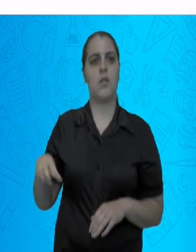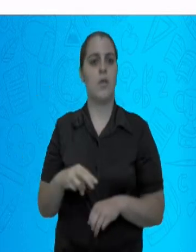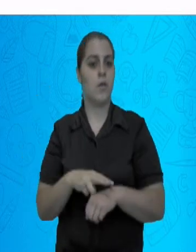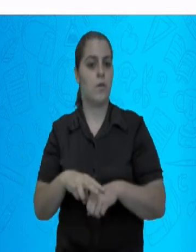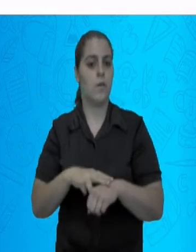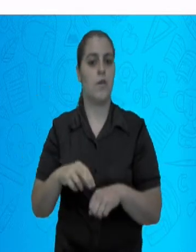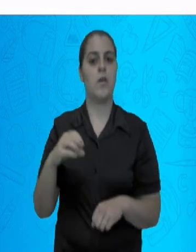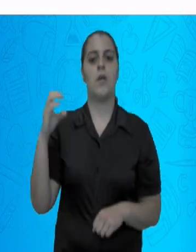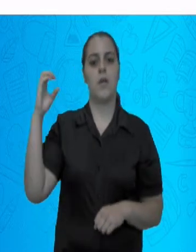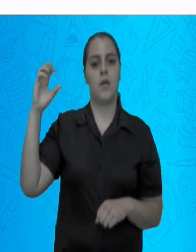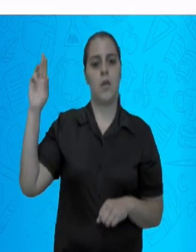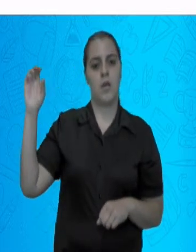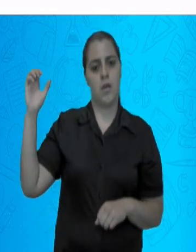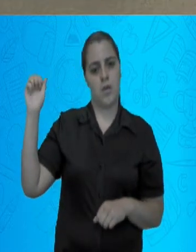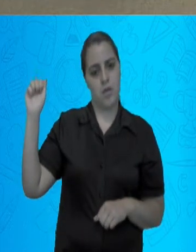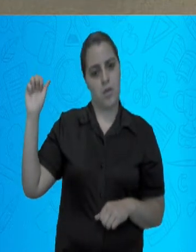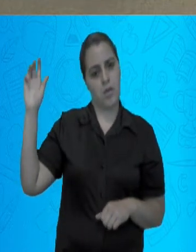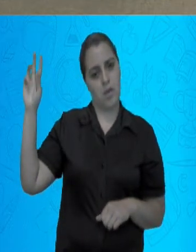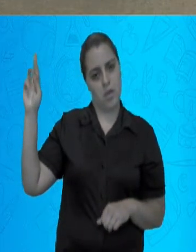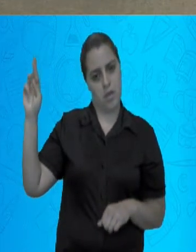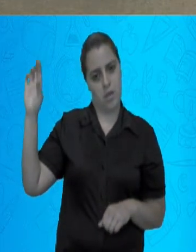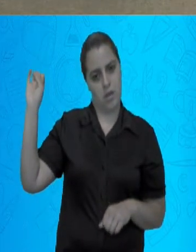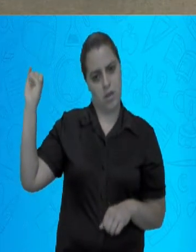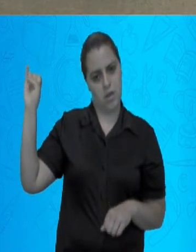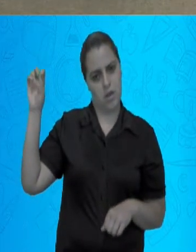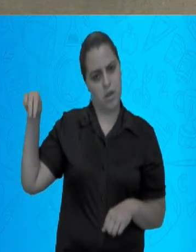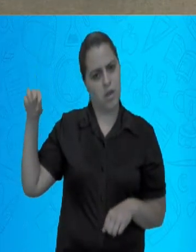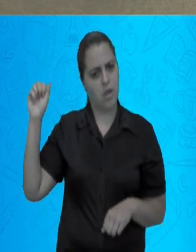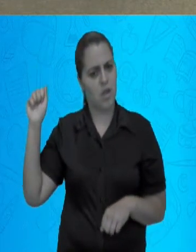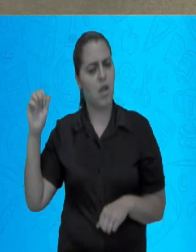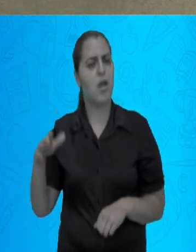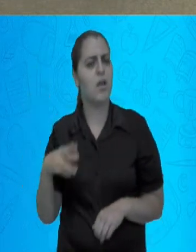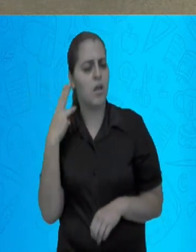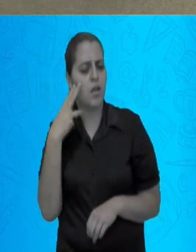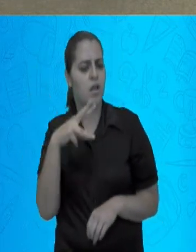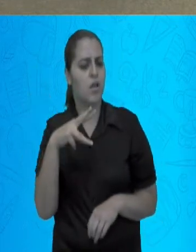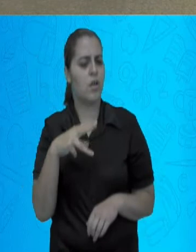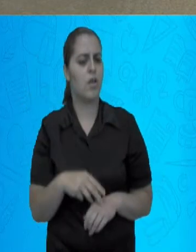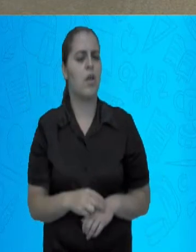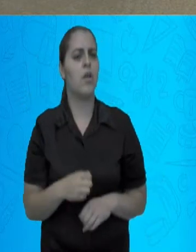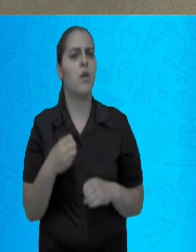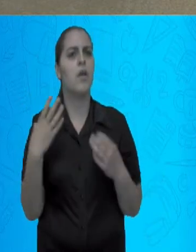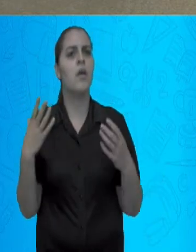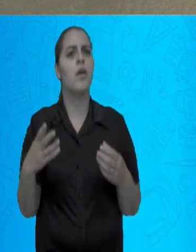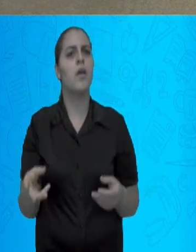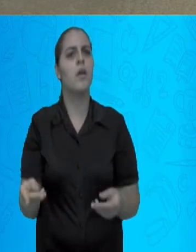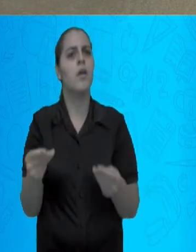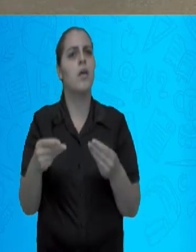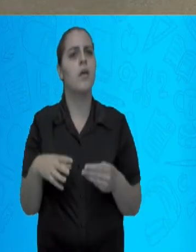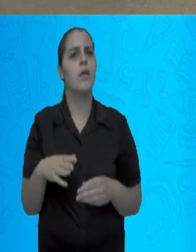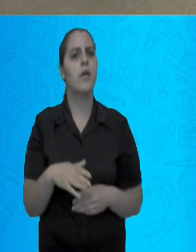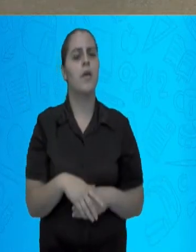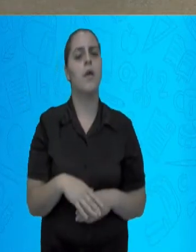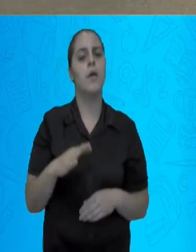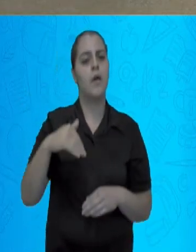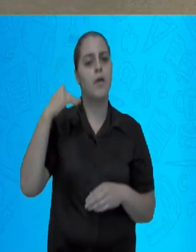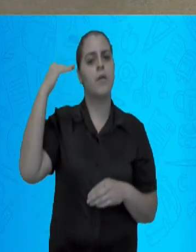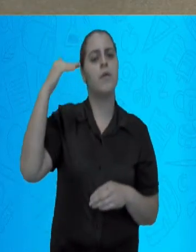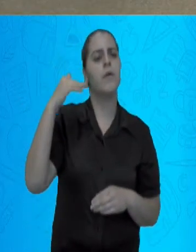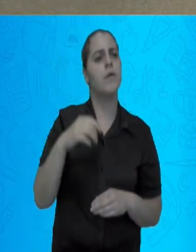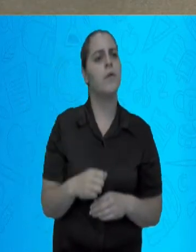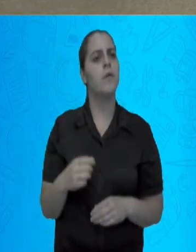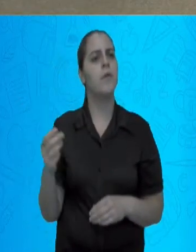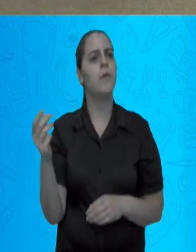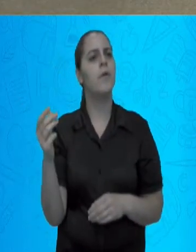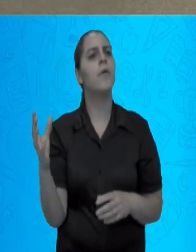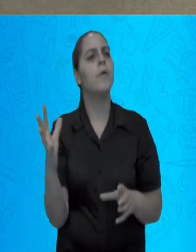olhando assim por base, você já sabe, você consegue enxergar quem recebeu a maior pontuação. Só que